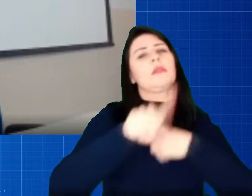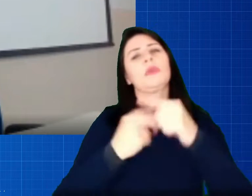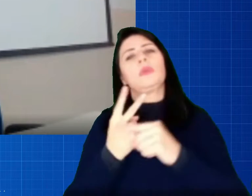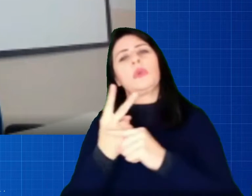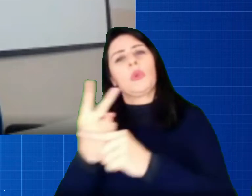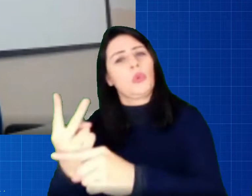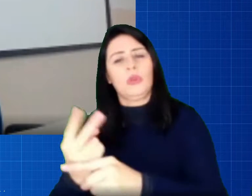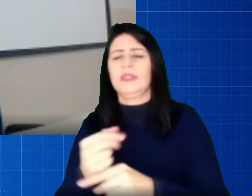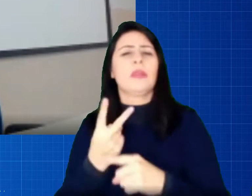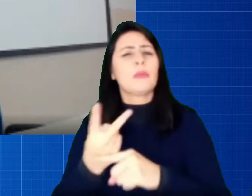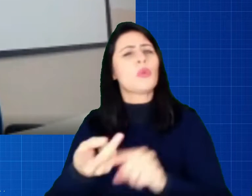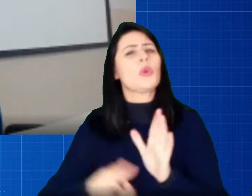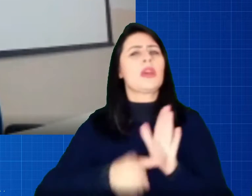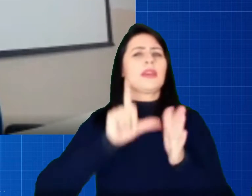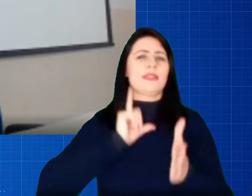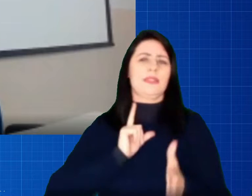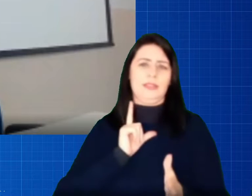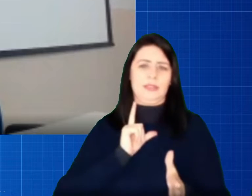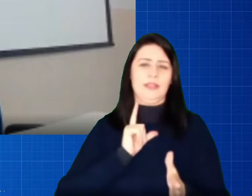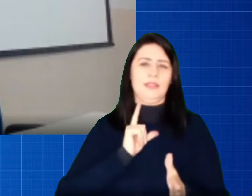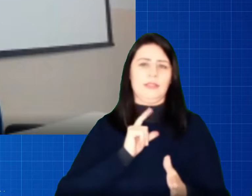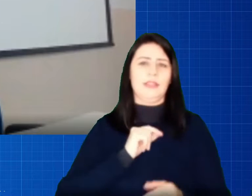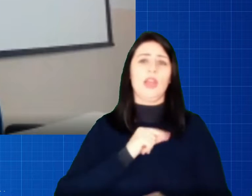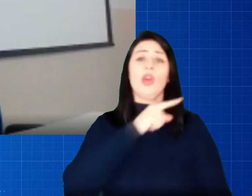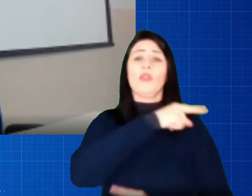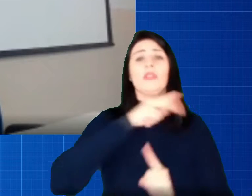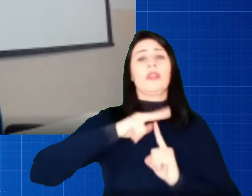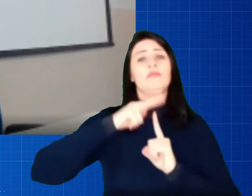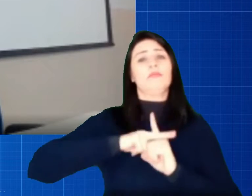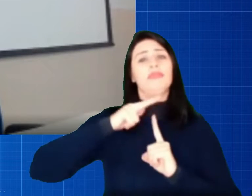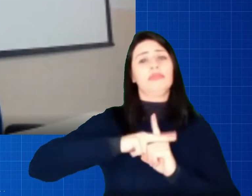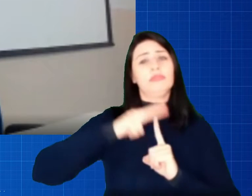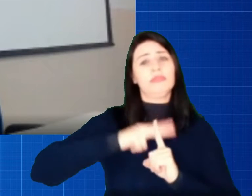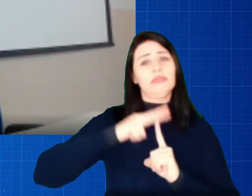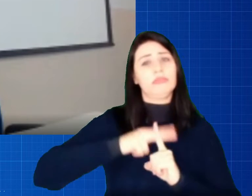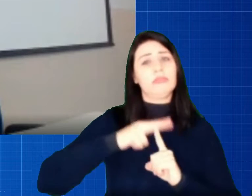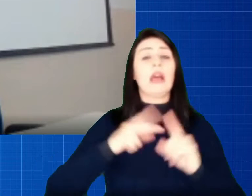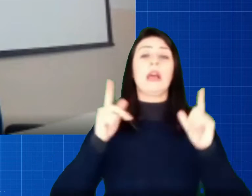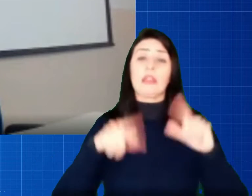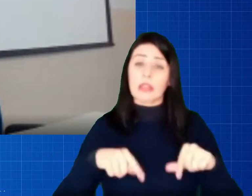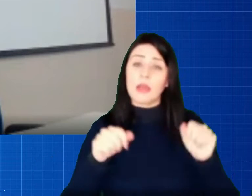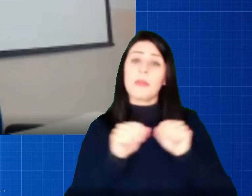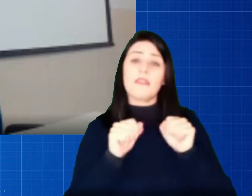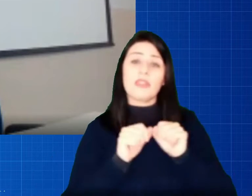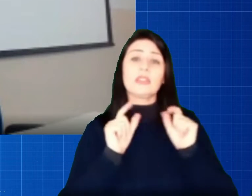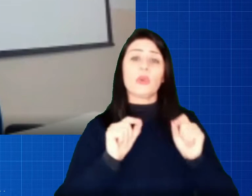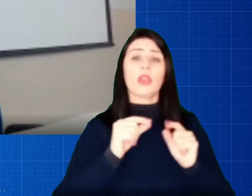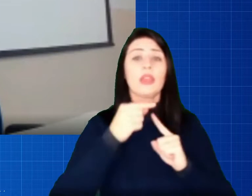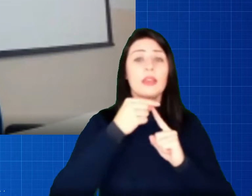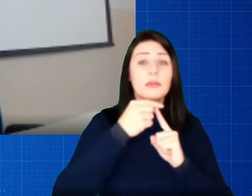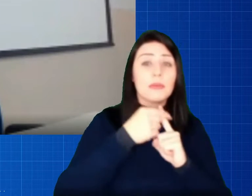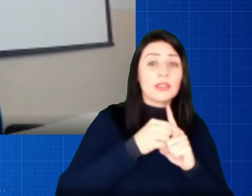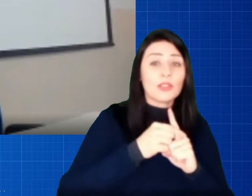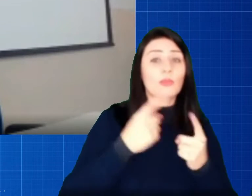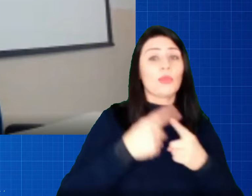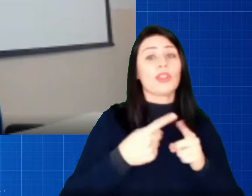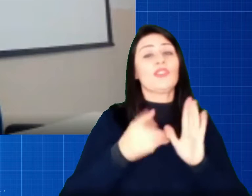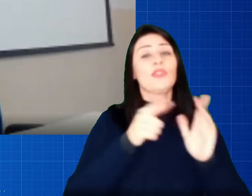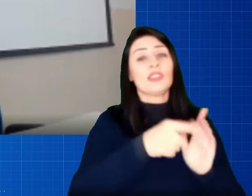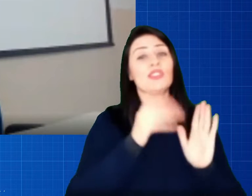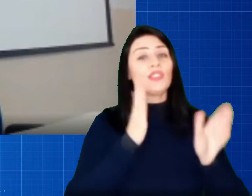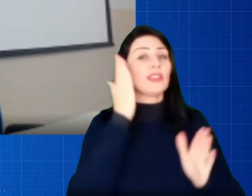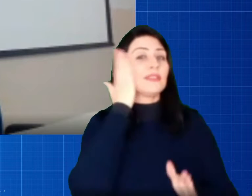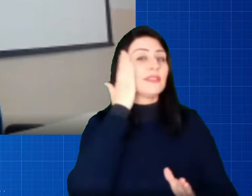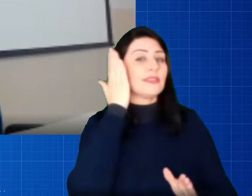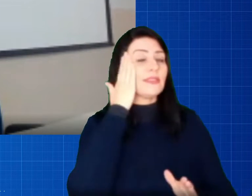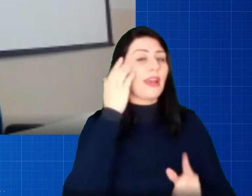Né? Eu brinco com os meninos, pratique a masturbação com preservativo, Porque quando você chegar lá para a menina, você sabe pôr,